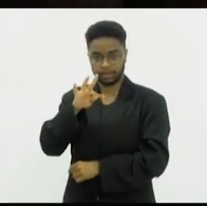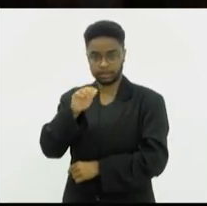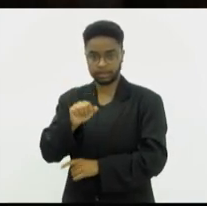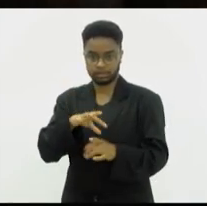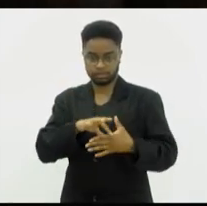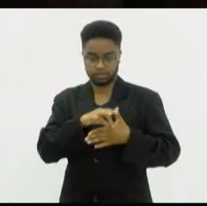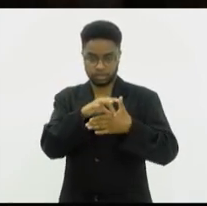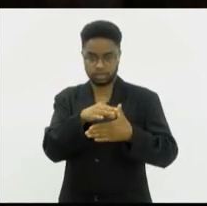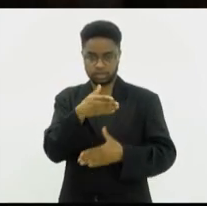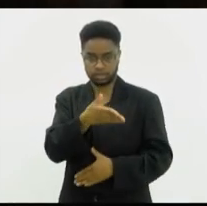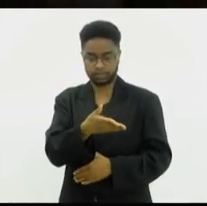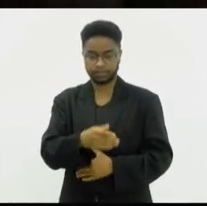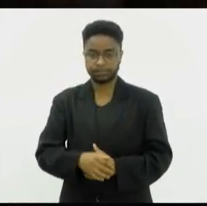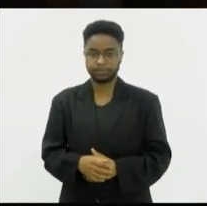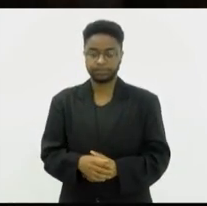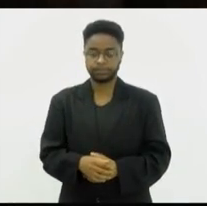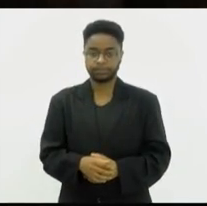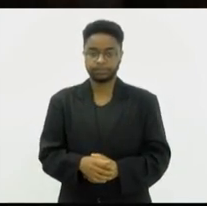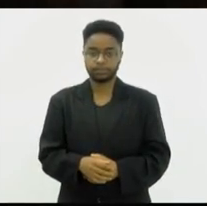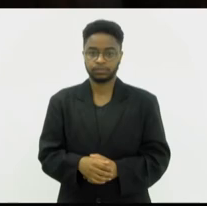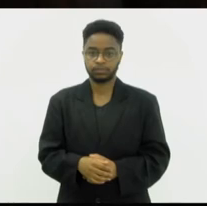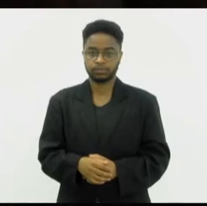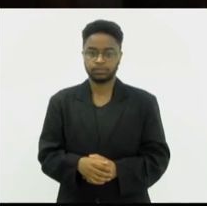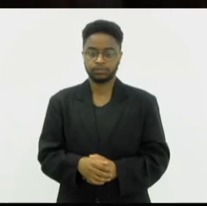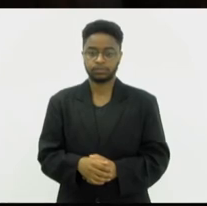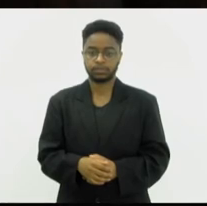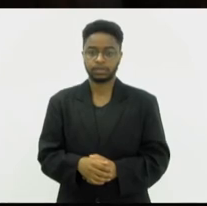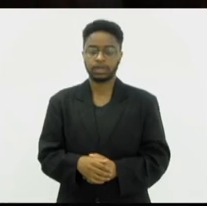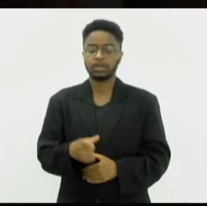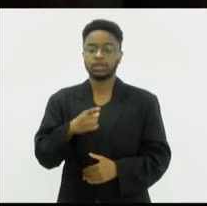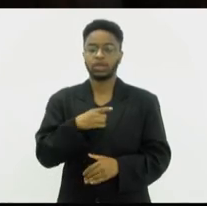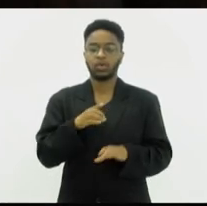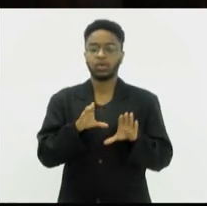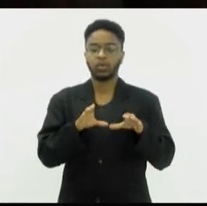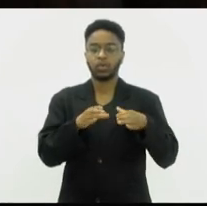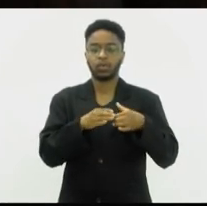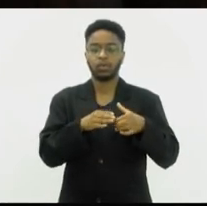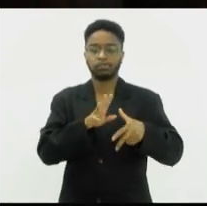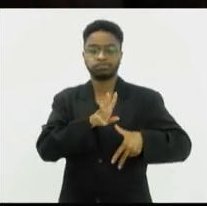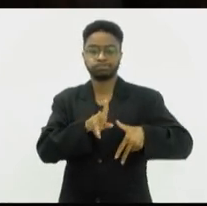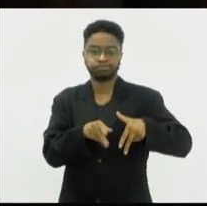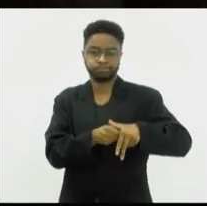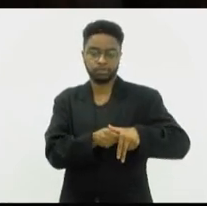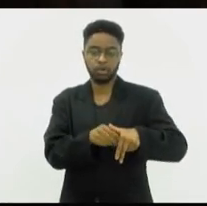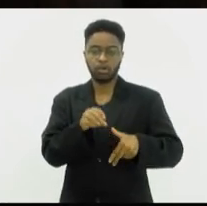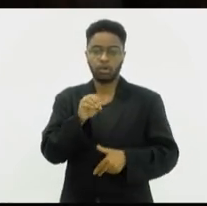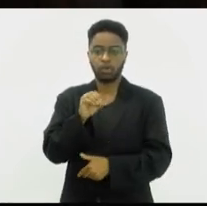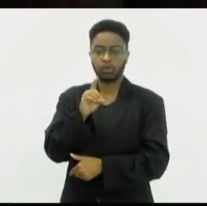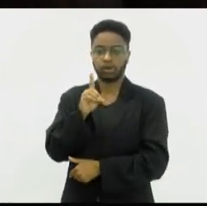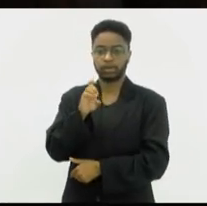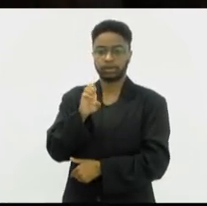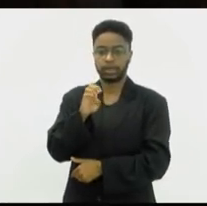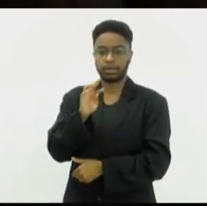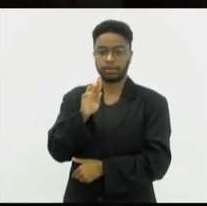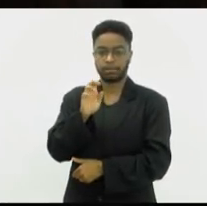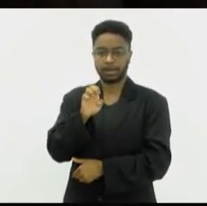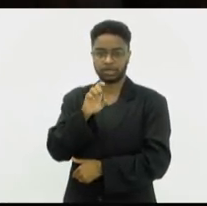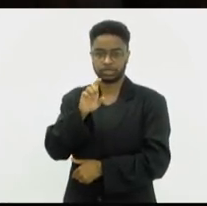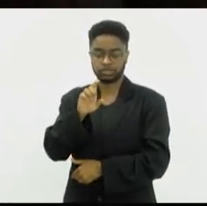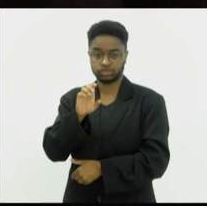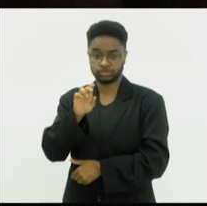SECOM. Paulo Pimenta é aquele que, na lista de propinas da Odebrecht, chama Montanha. Ele tinha esse codinome, essa